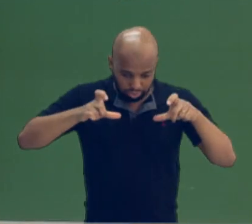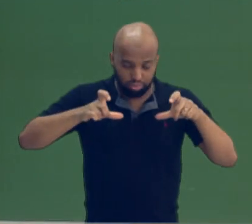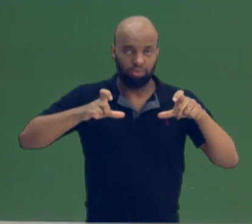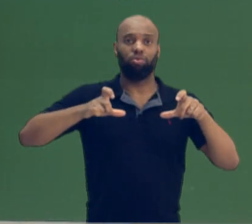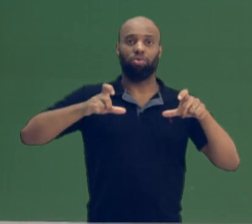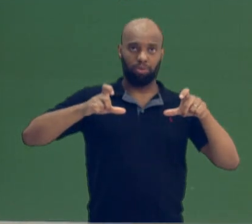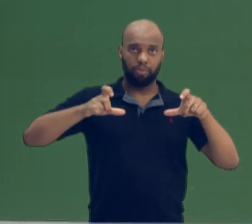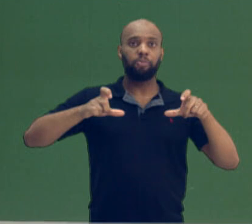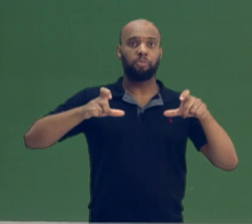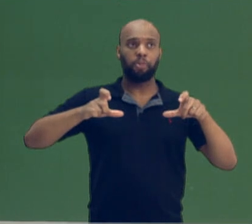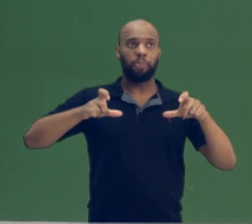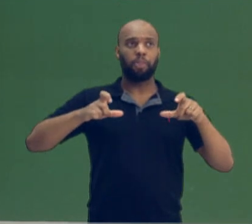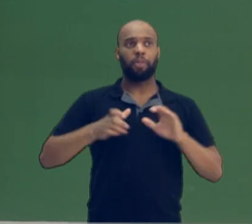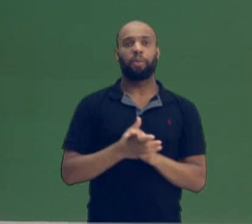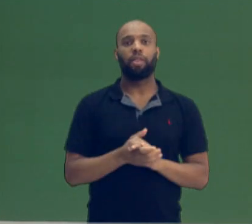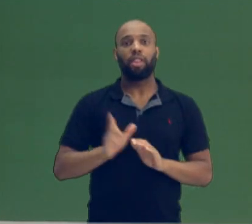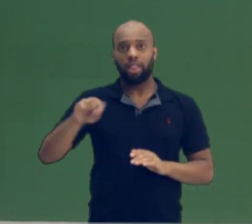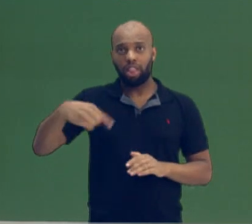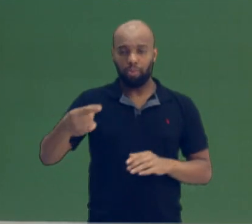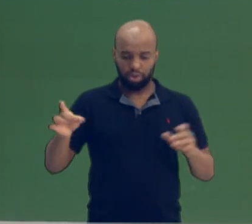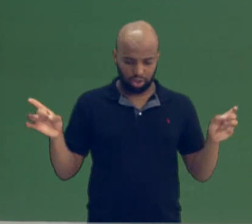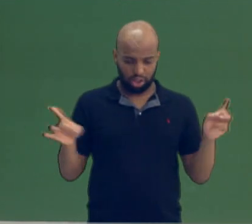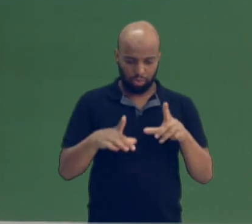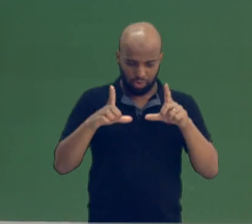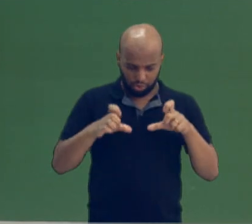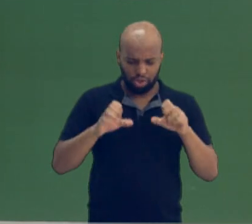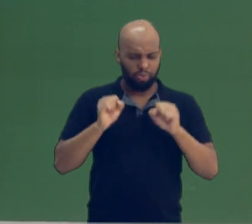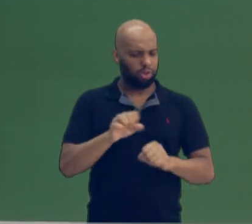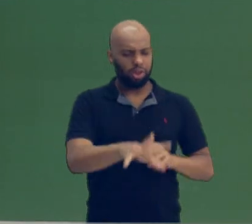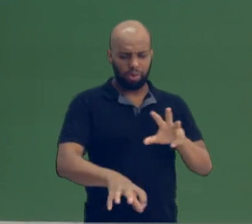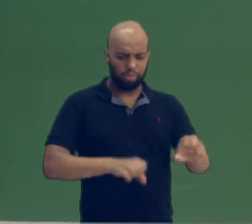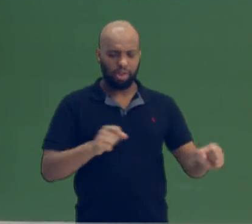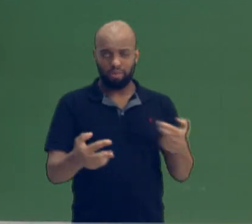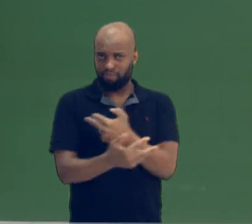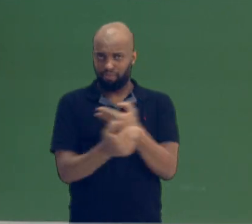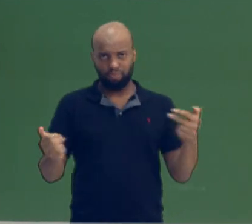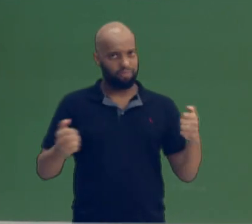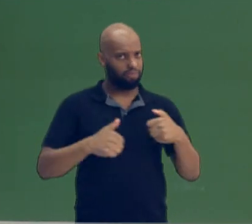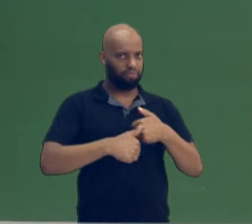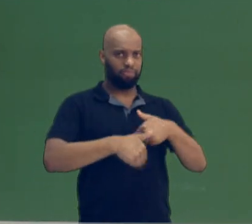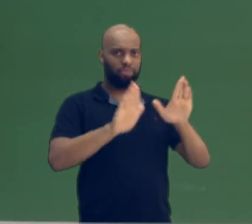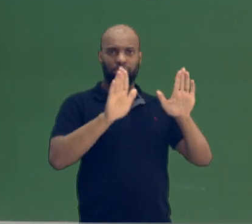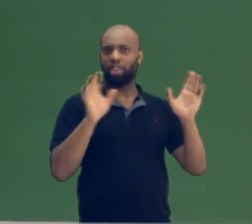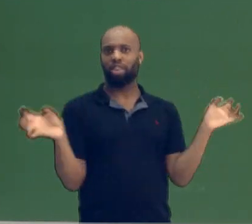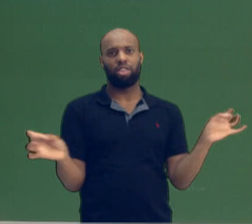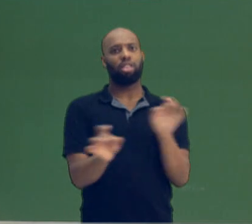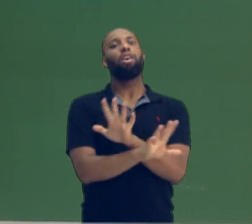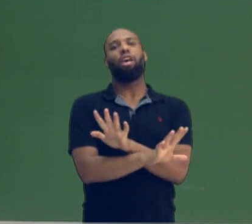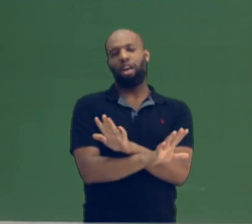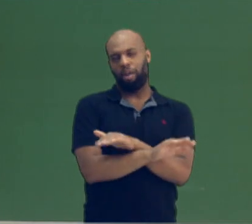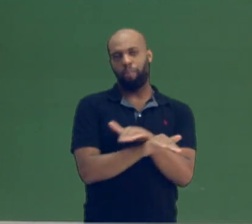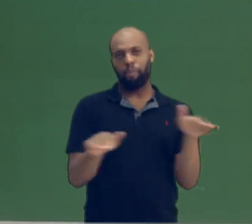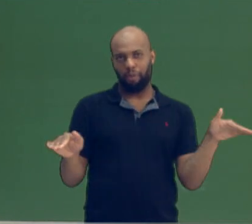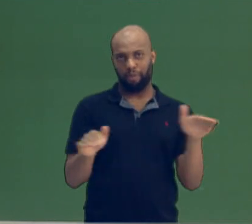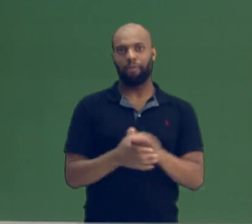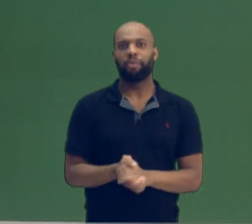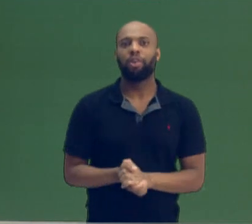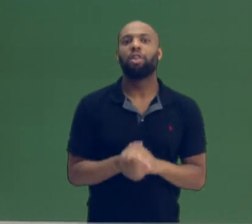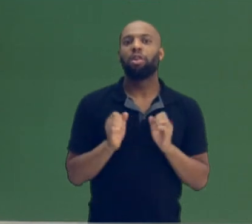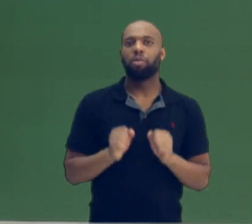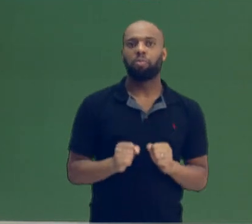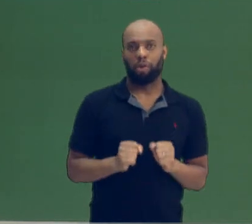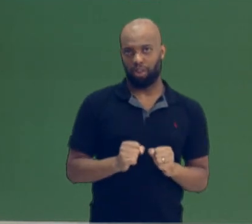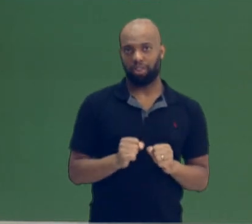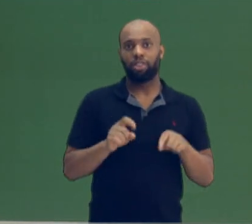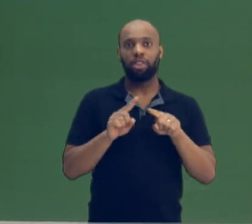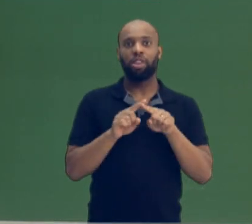essa composição. Depois da foto, cada um pode pegar o seu penal, levar embora o seu estojo, enfim, né? E desmanchou